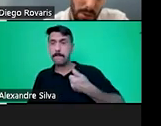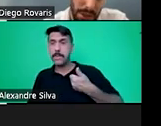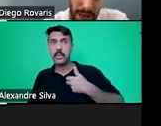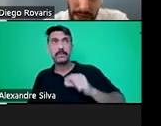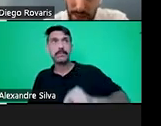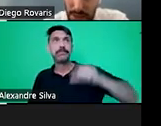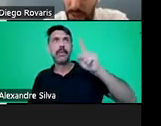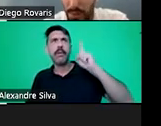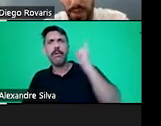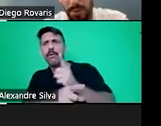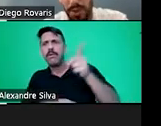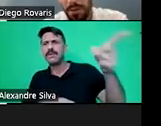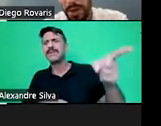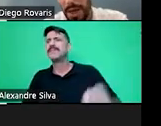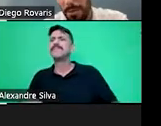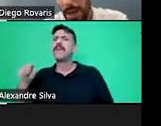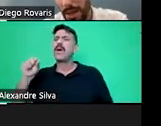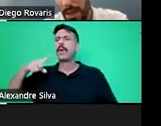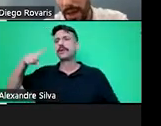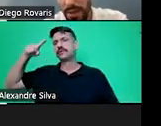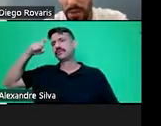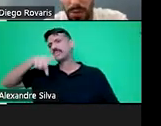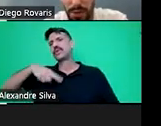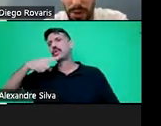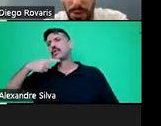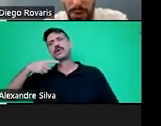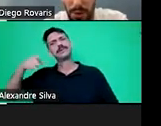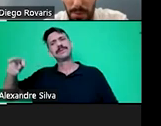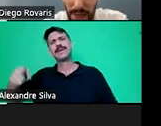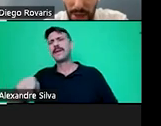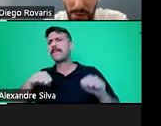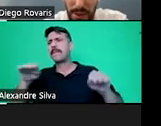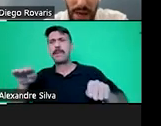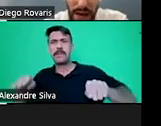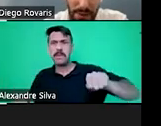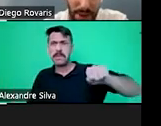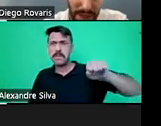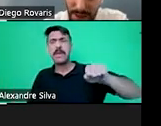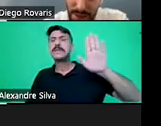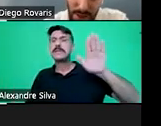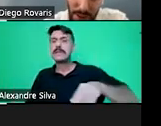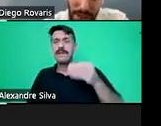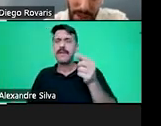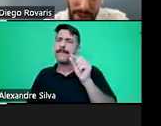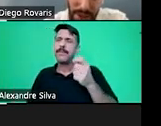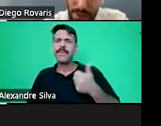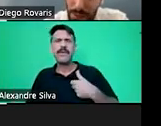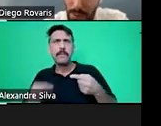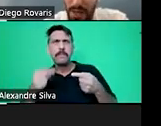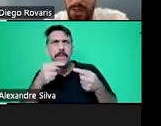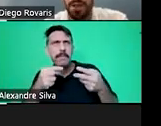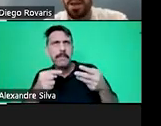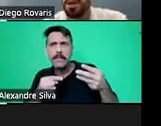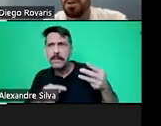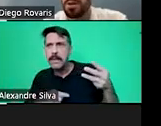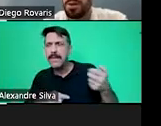do indivíduo completar a graduação, por exemplo. A gente vê que é bem linear. Então, indivíduos que têm um score baixo, a prevalência de completar a graduação